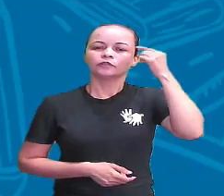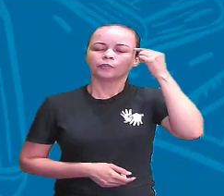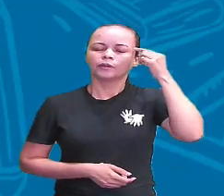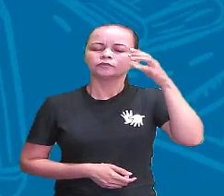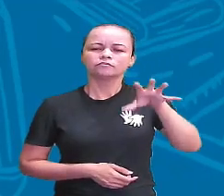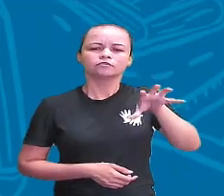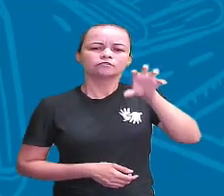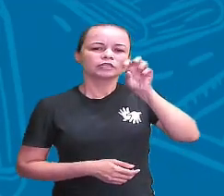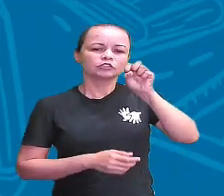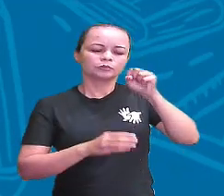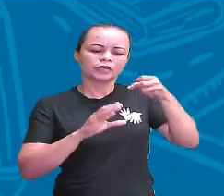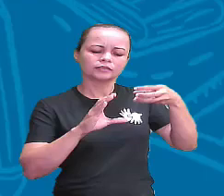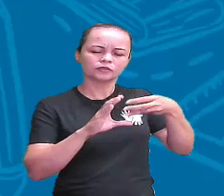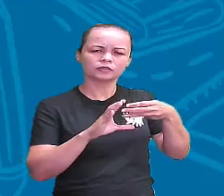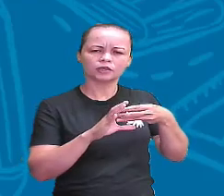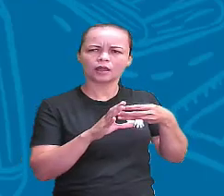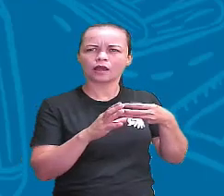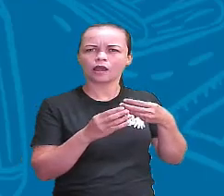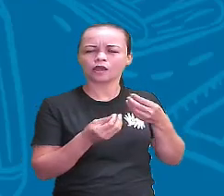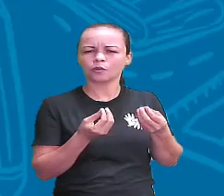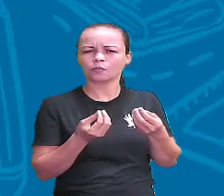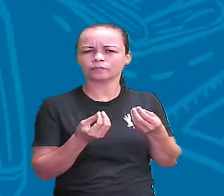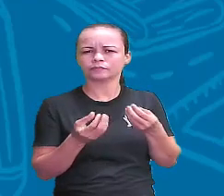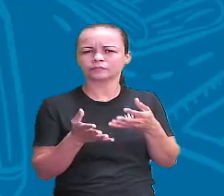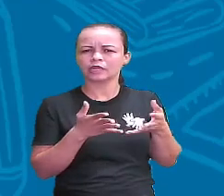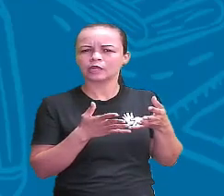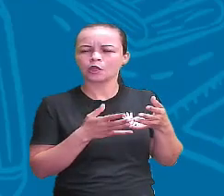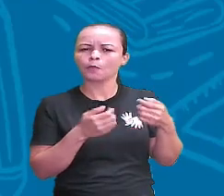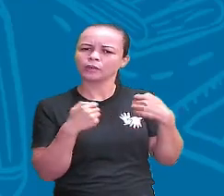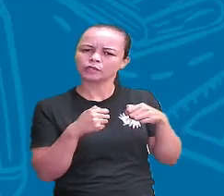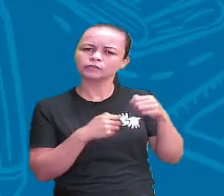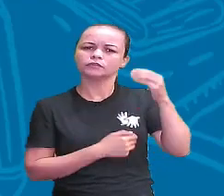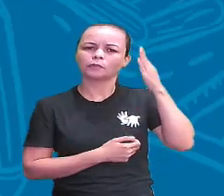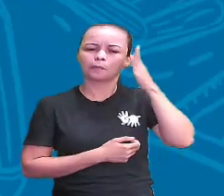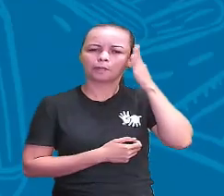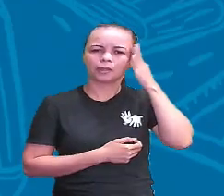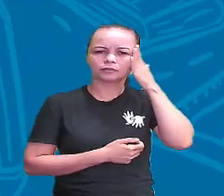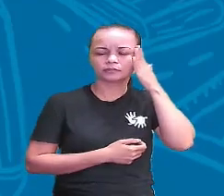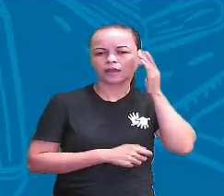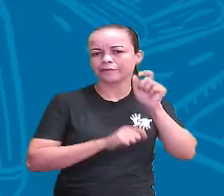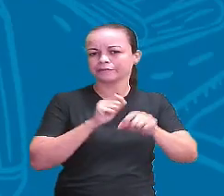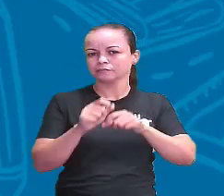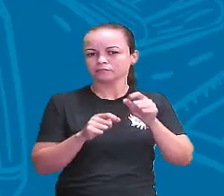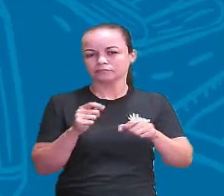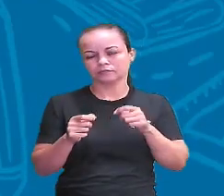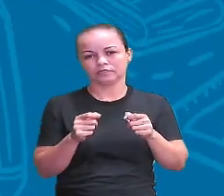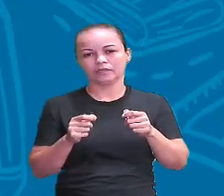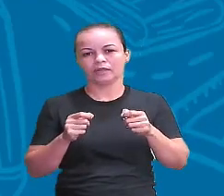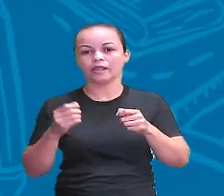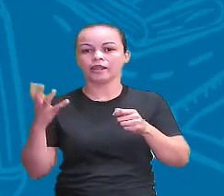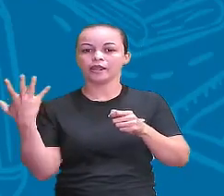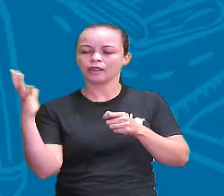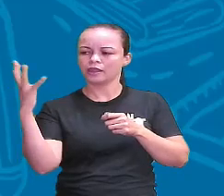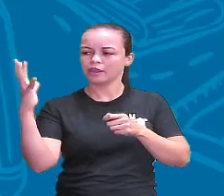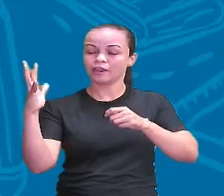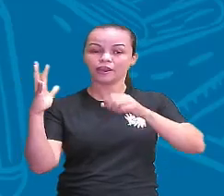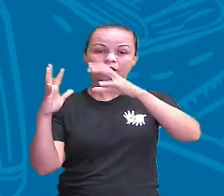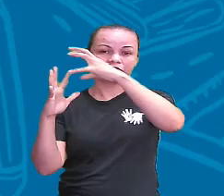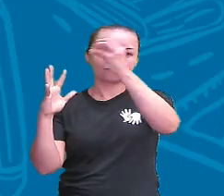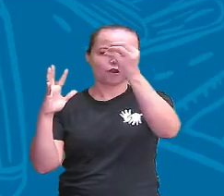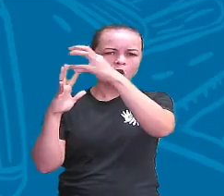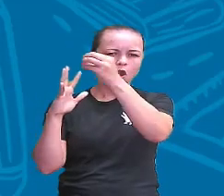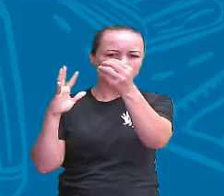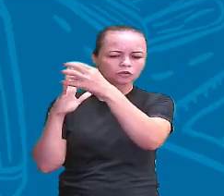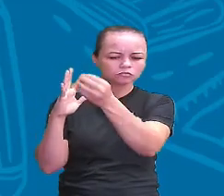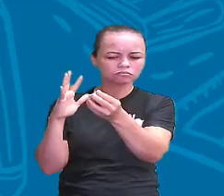respiração celular, eu não posso deixar de pensar em quê? Fotossíntese. Porque, gente,